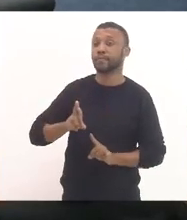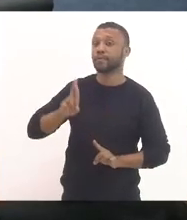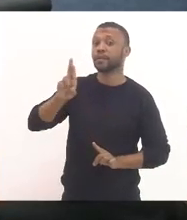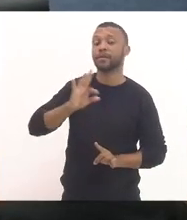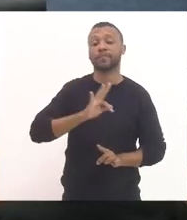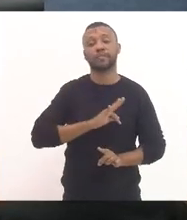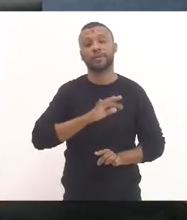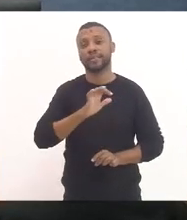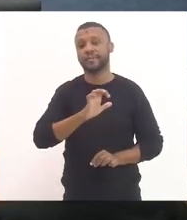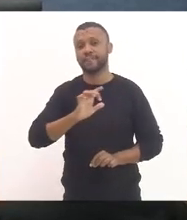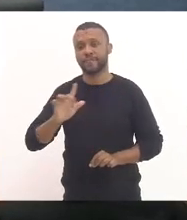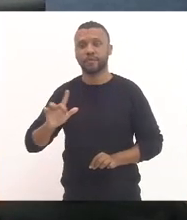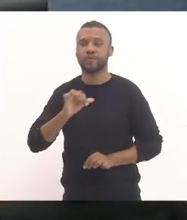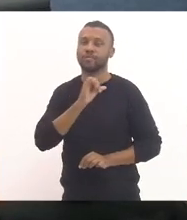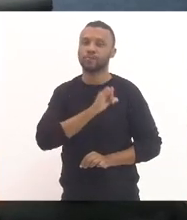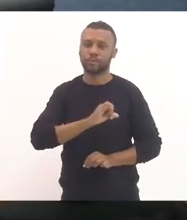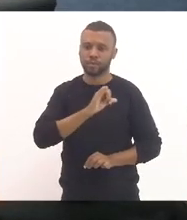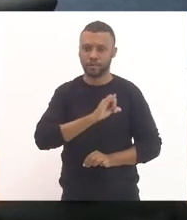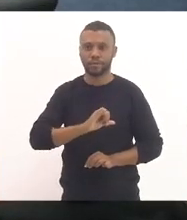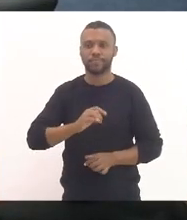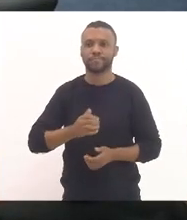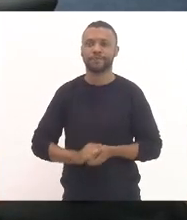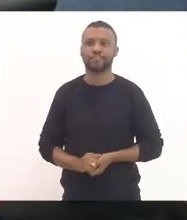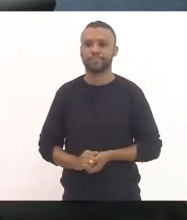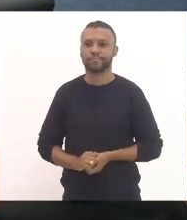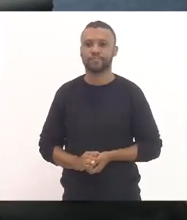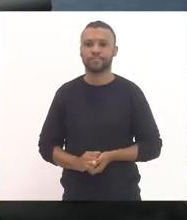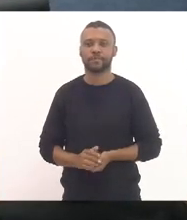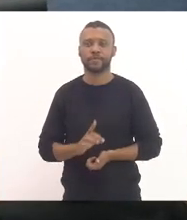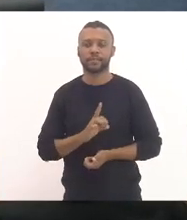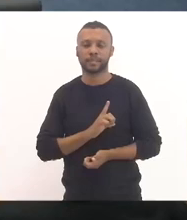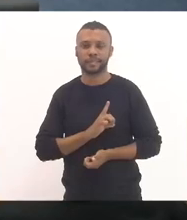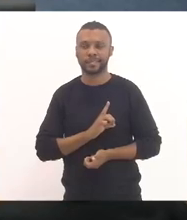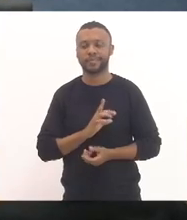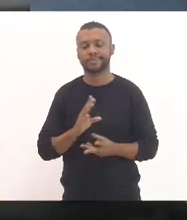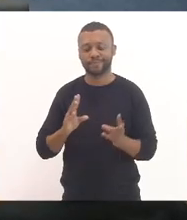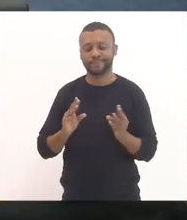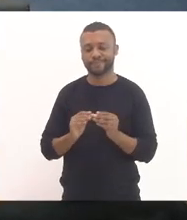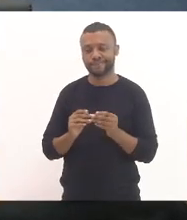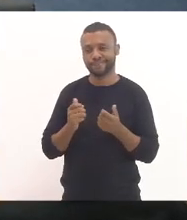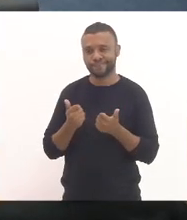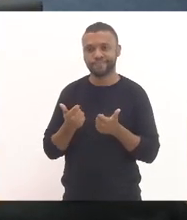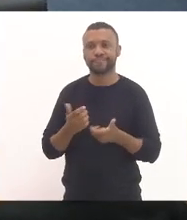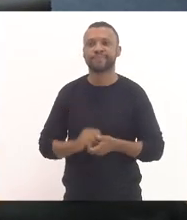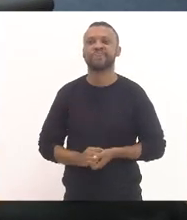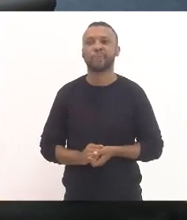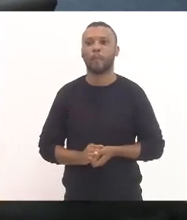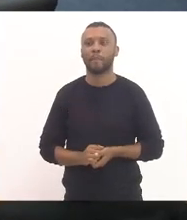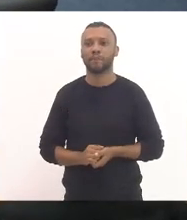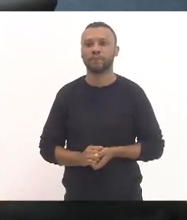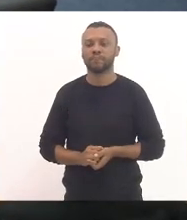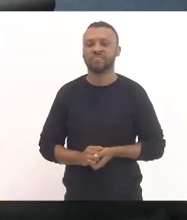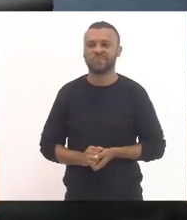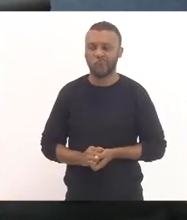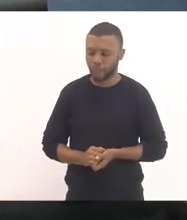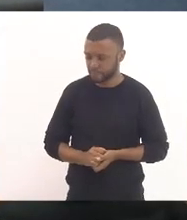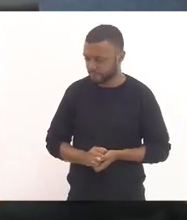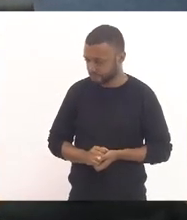do Estado do Rio de Janeiro o doutor é pois é não é